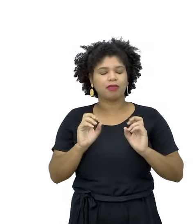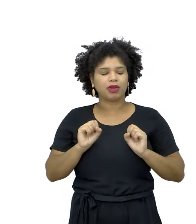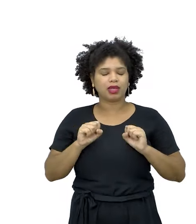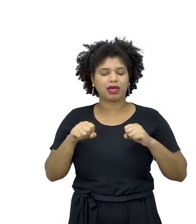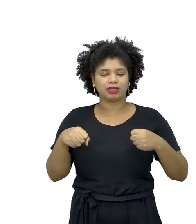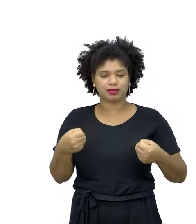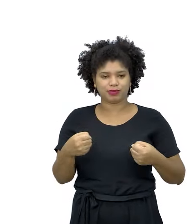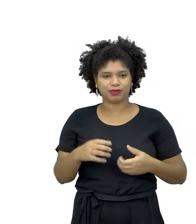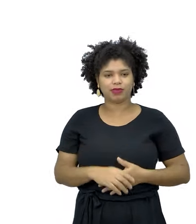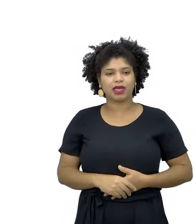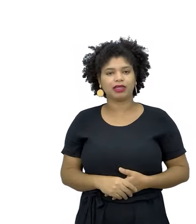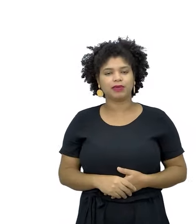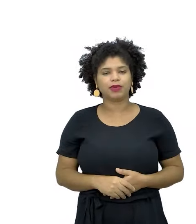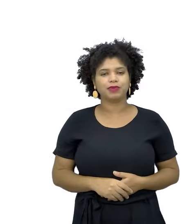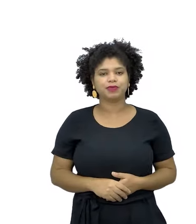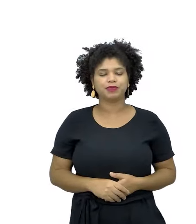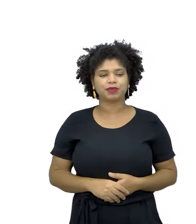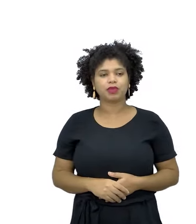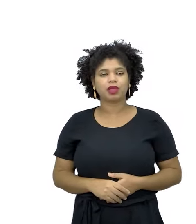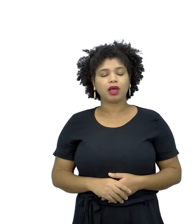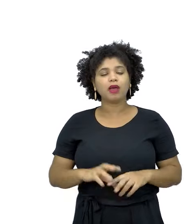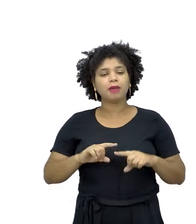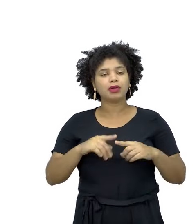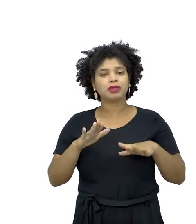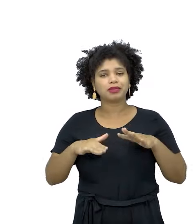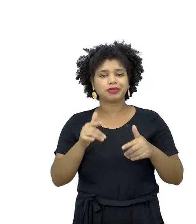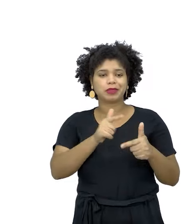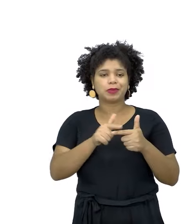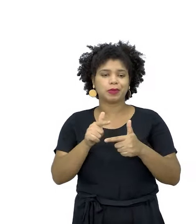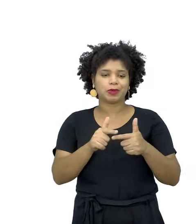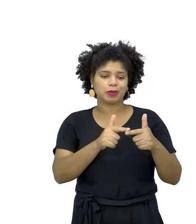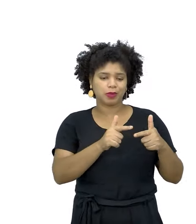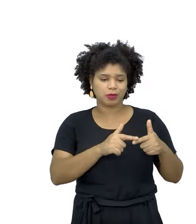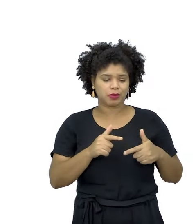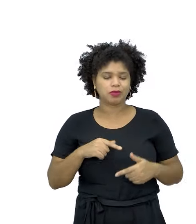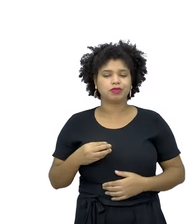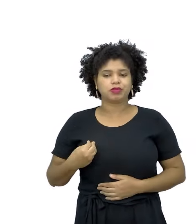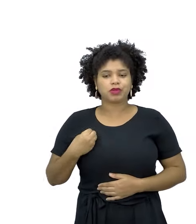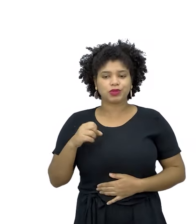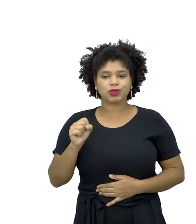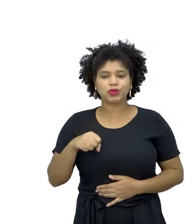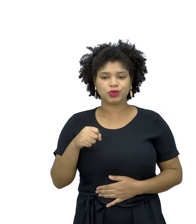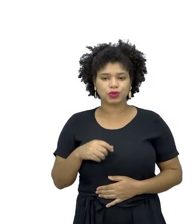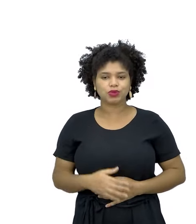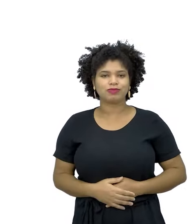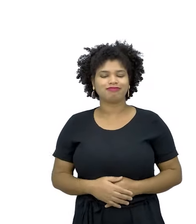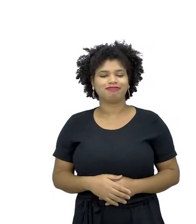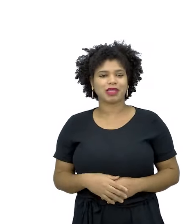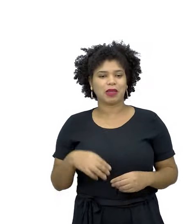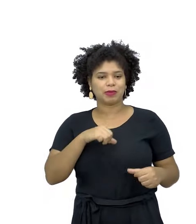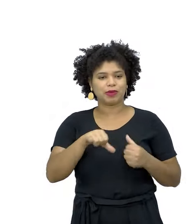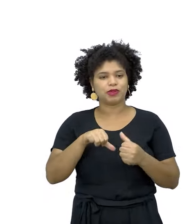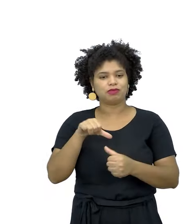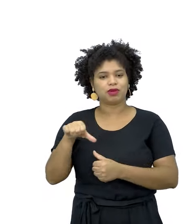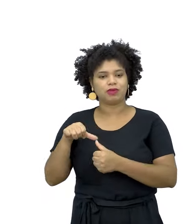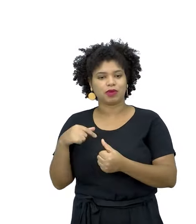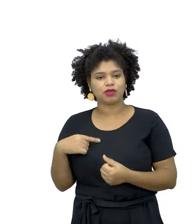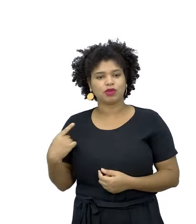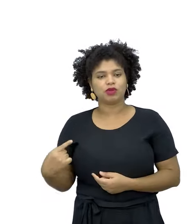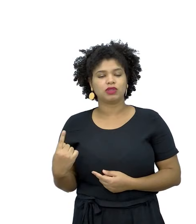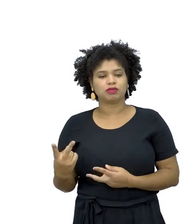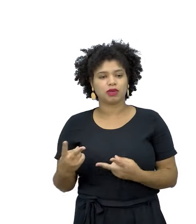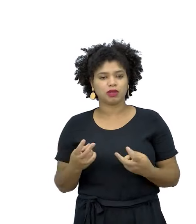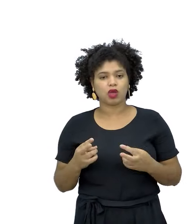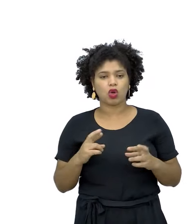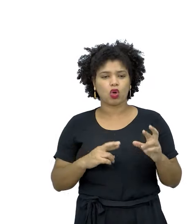visto algo parecido, mas que seja um problema que cause para ele, uma mexida nele, que ele consiga observar, que ele